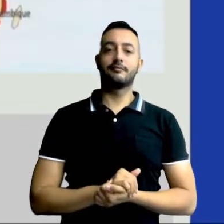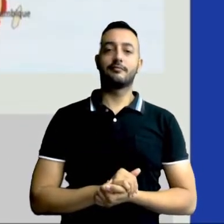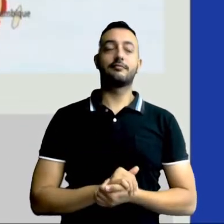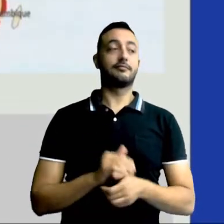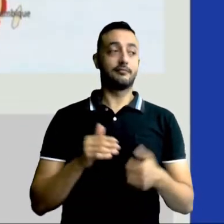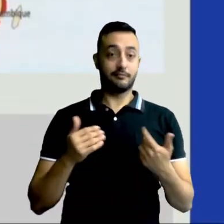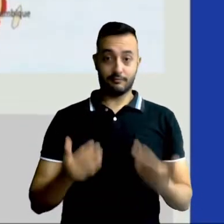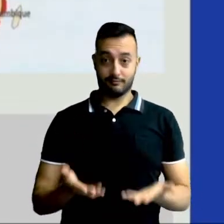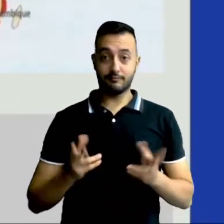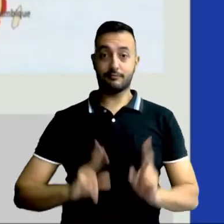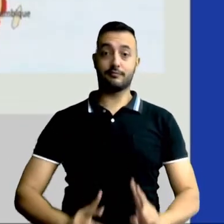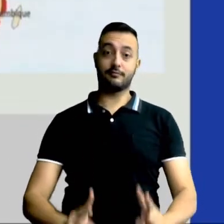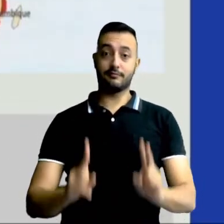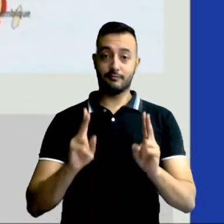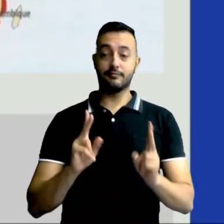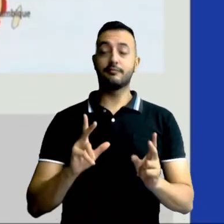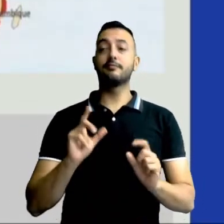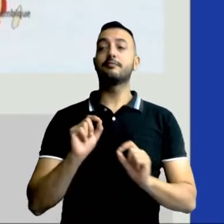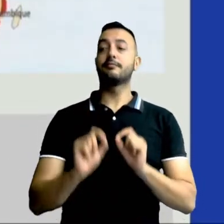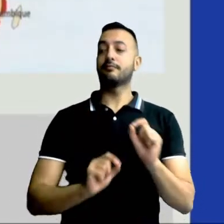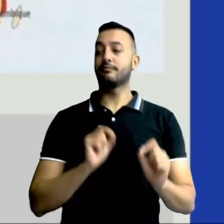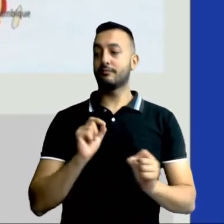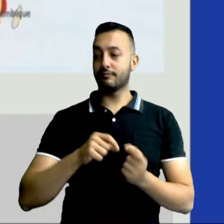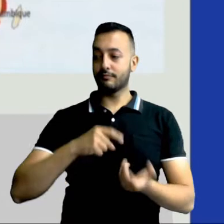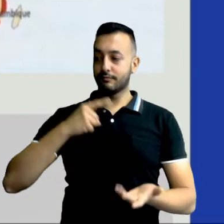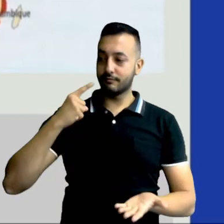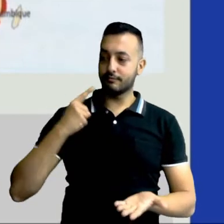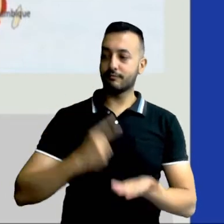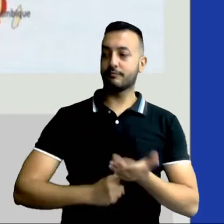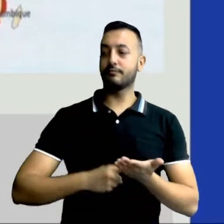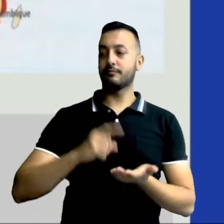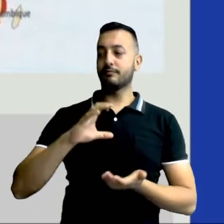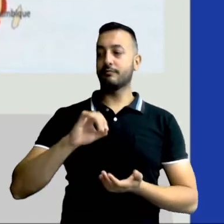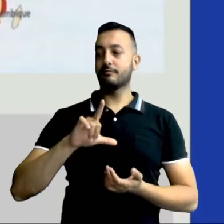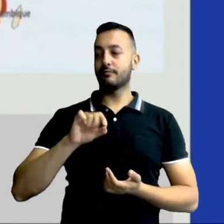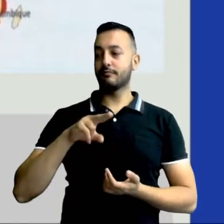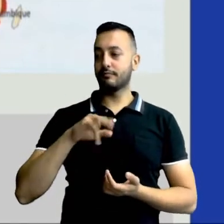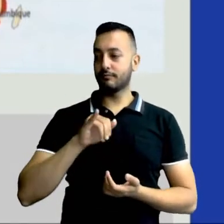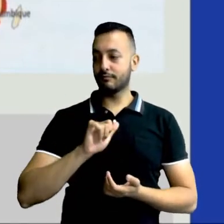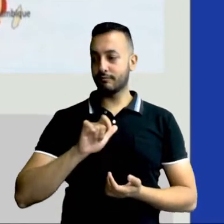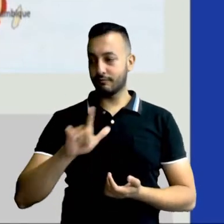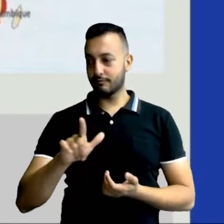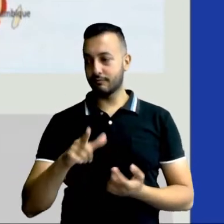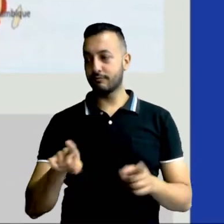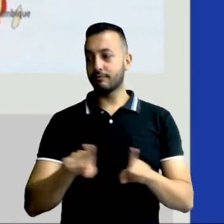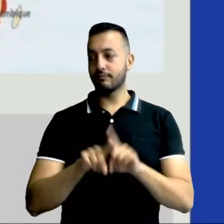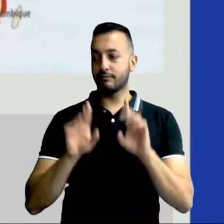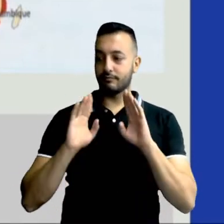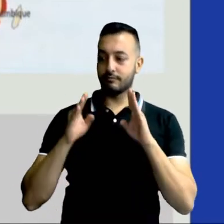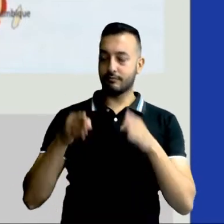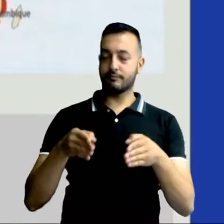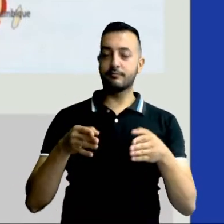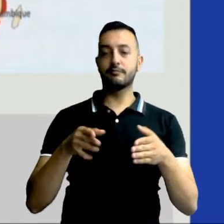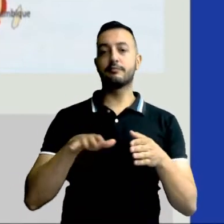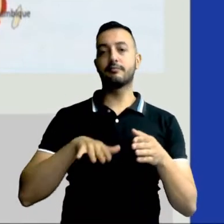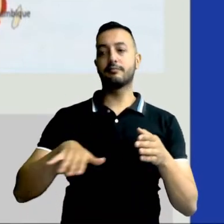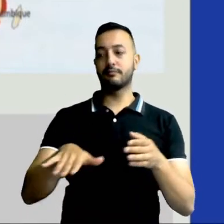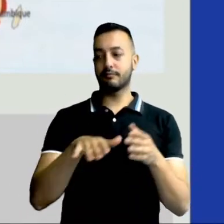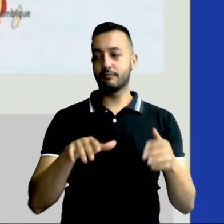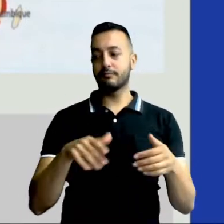bom então continuando né O que venha ser o pacto colonial também chamada de exclusivo comercial Metropolitano